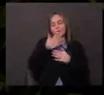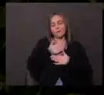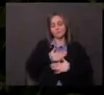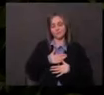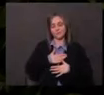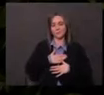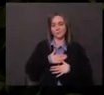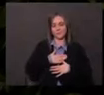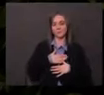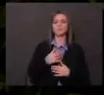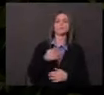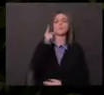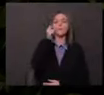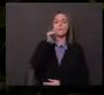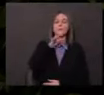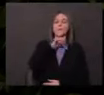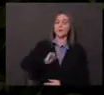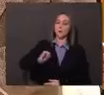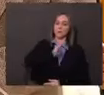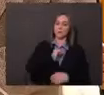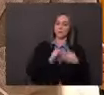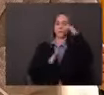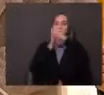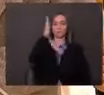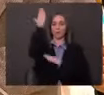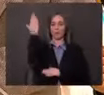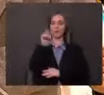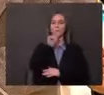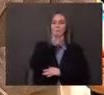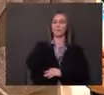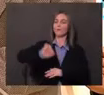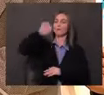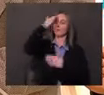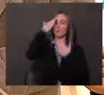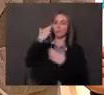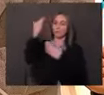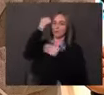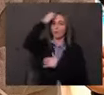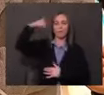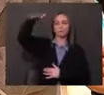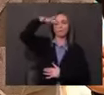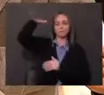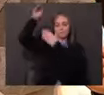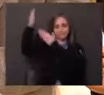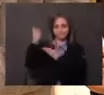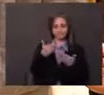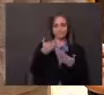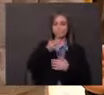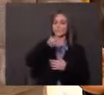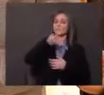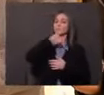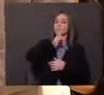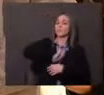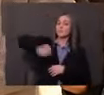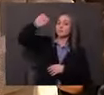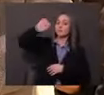Our Father, who art in heaven, hallowed by thy name, thy kingdom come, thy will be done on